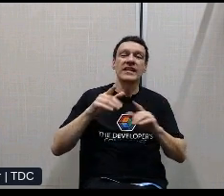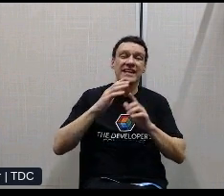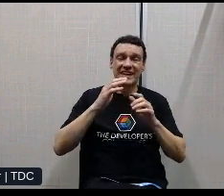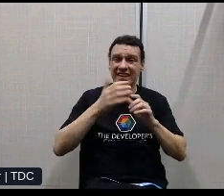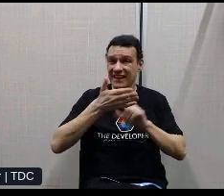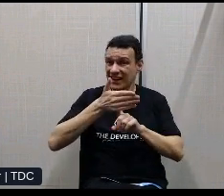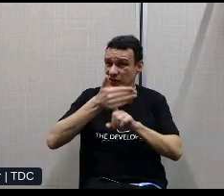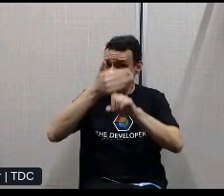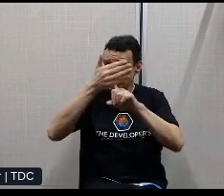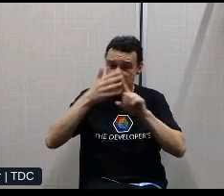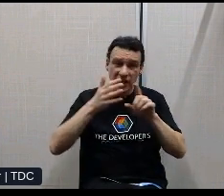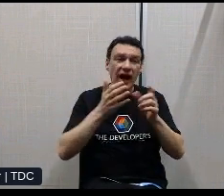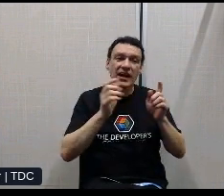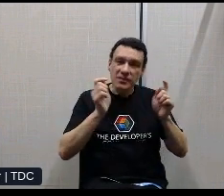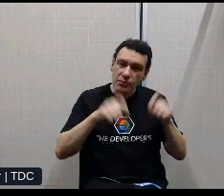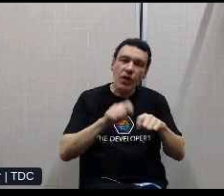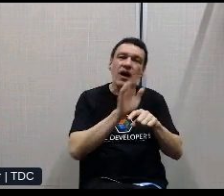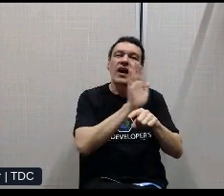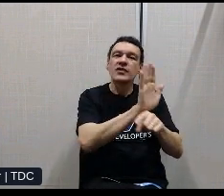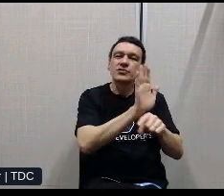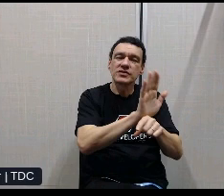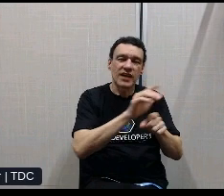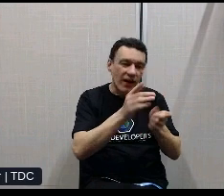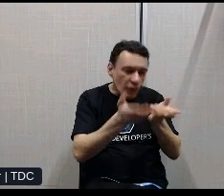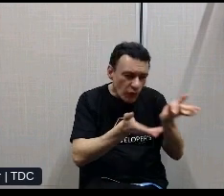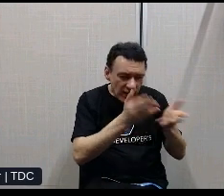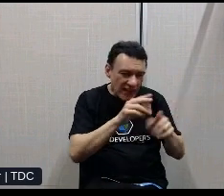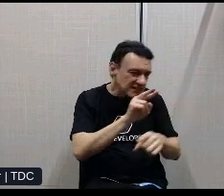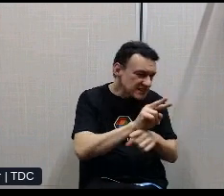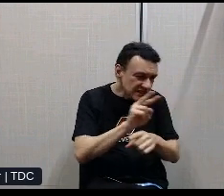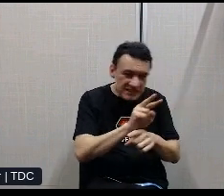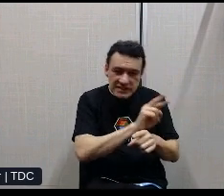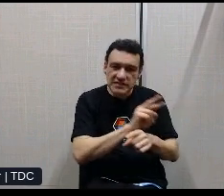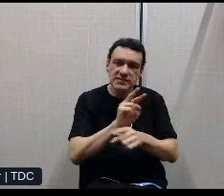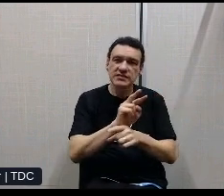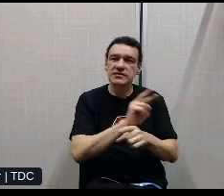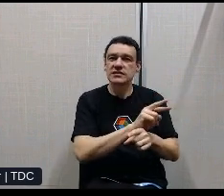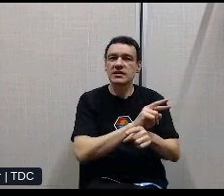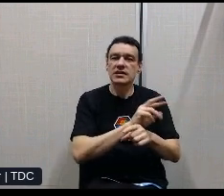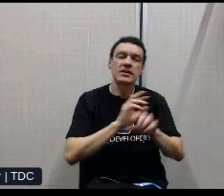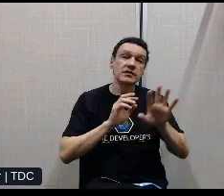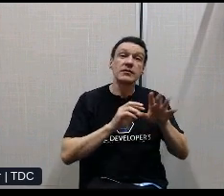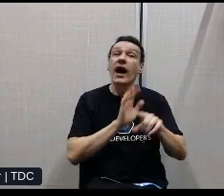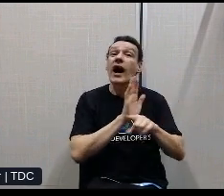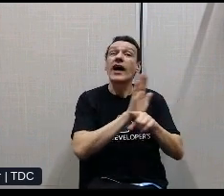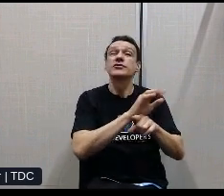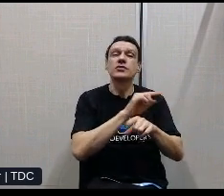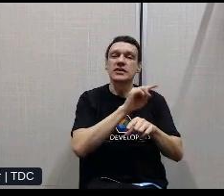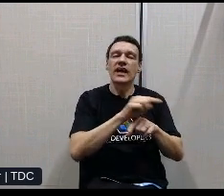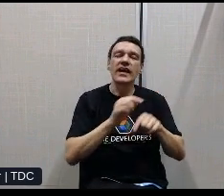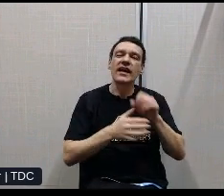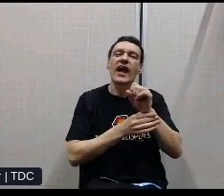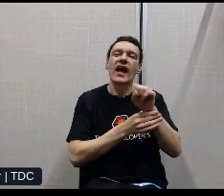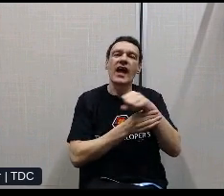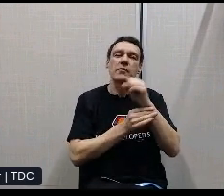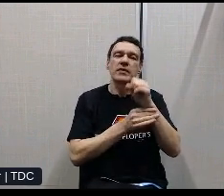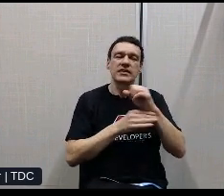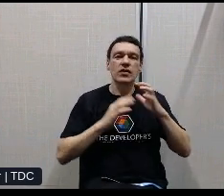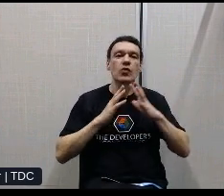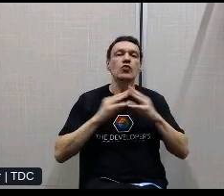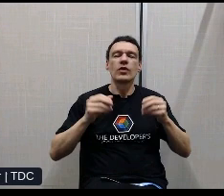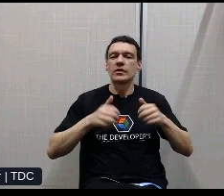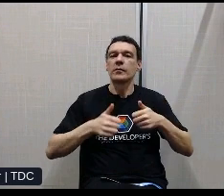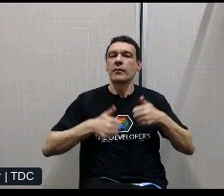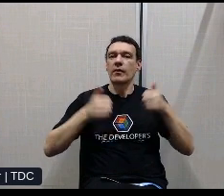assistivas para práticas integrativas de reabilitação, o que significa que, através de